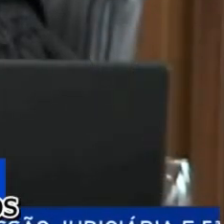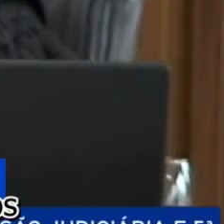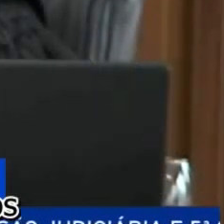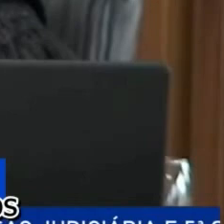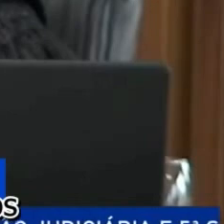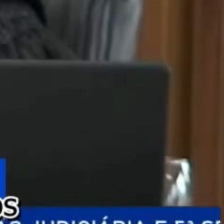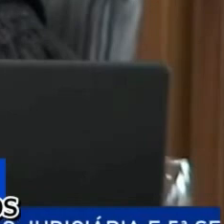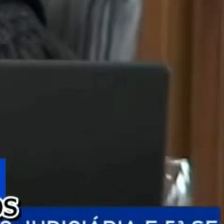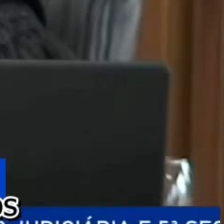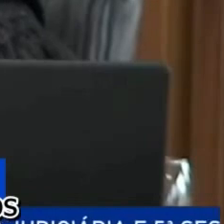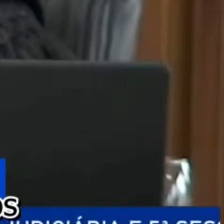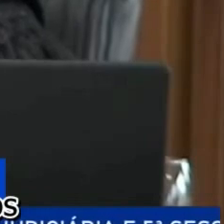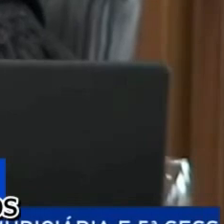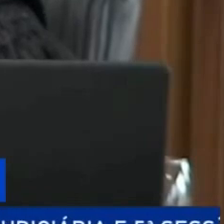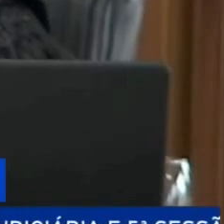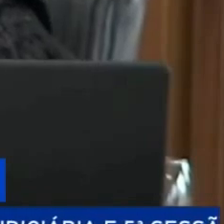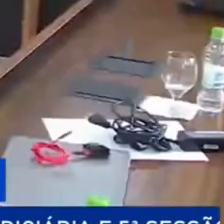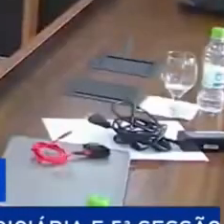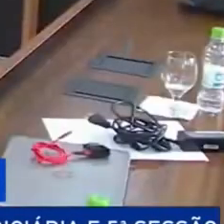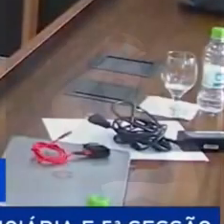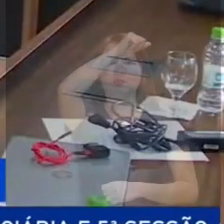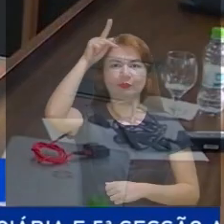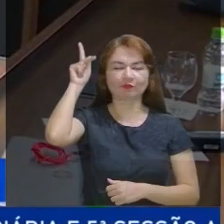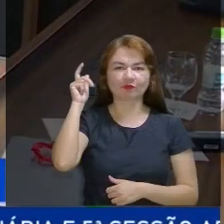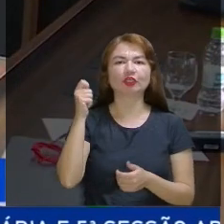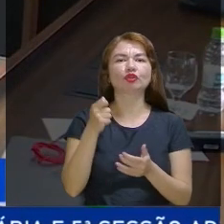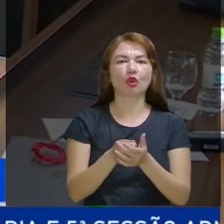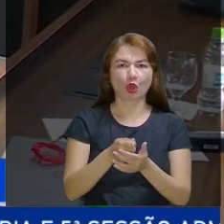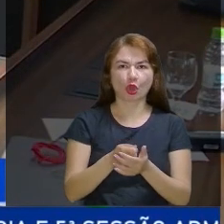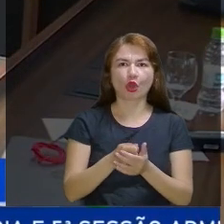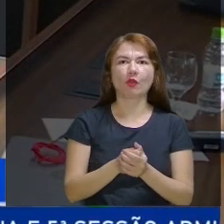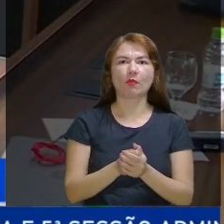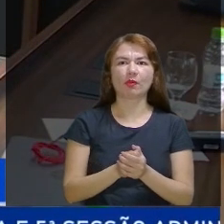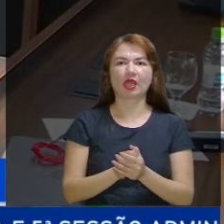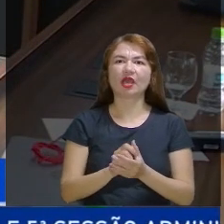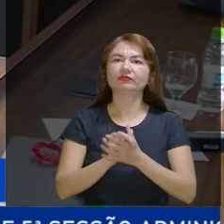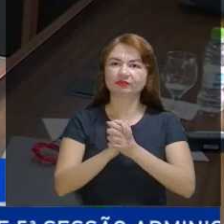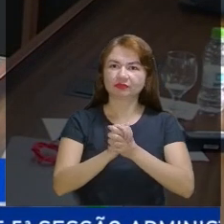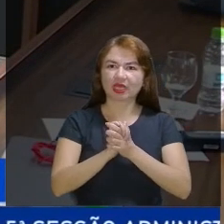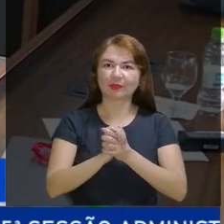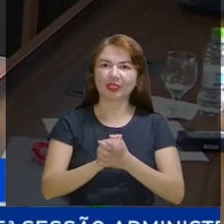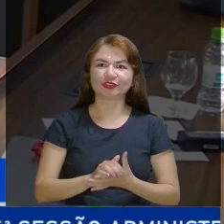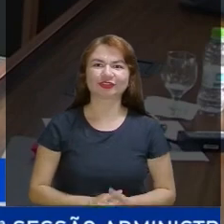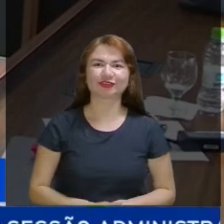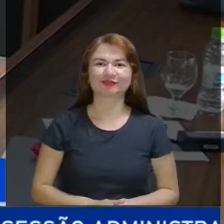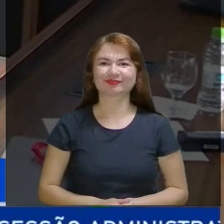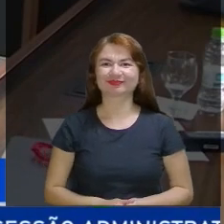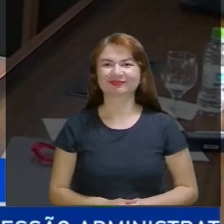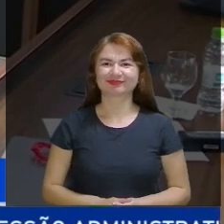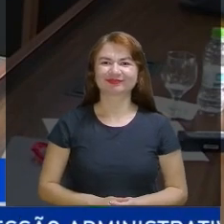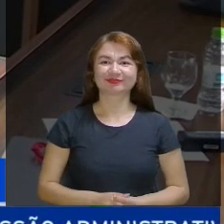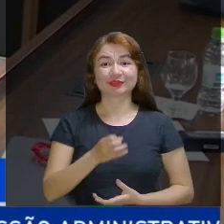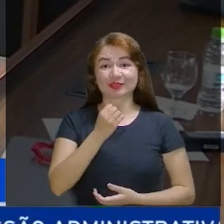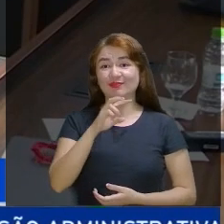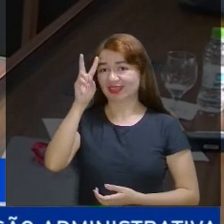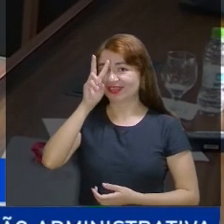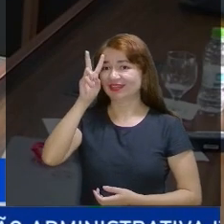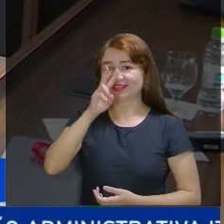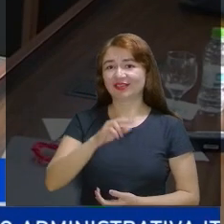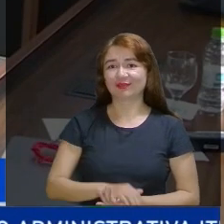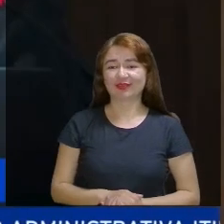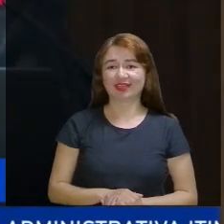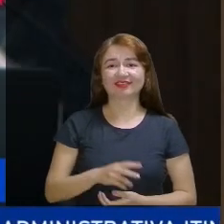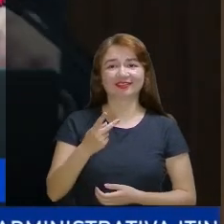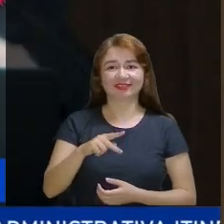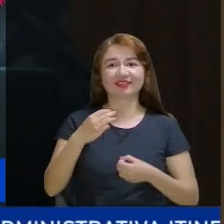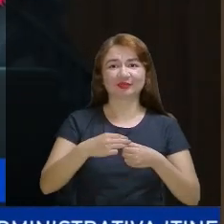vereadores, prefeitos e cobrar sempre. Parabéns. Perfeito, bem lembrado, Normandes. É uma história. Com a palavra, o desembargador